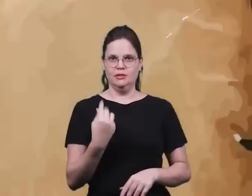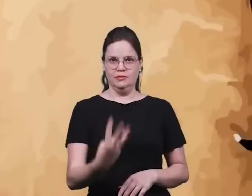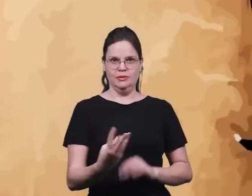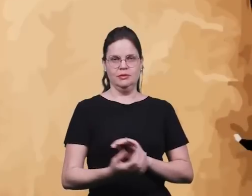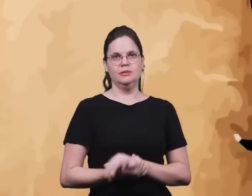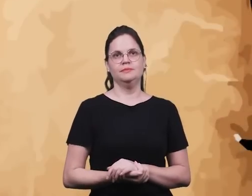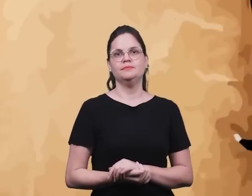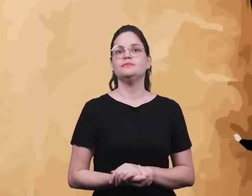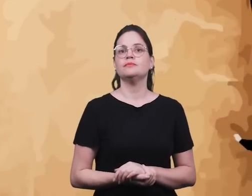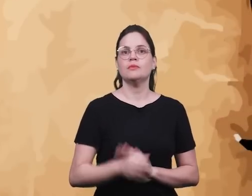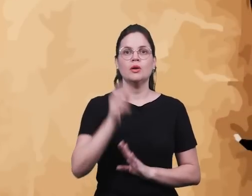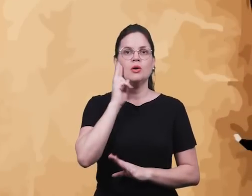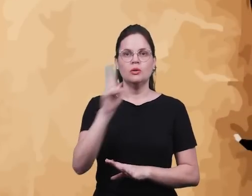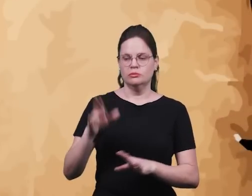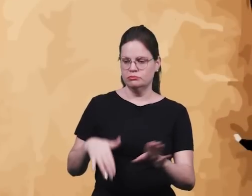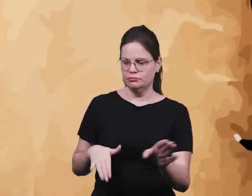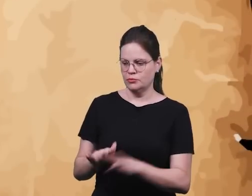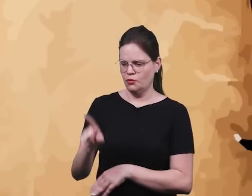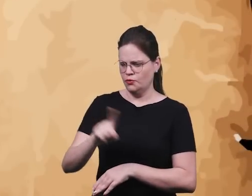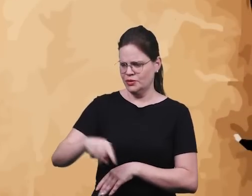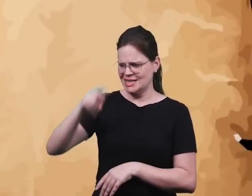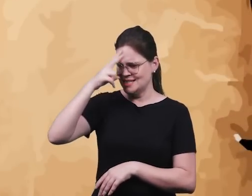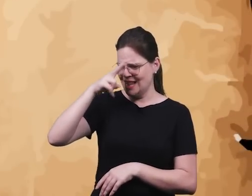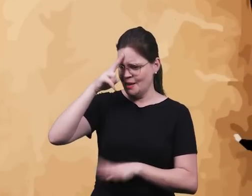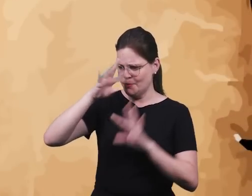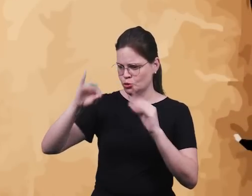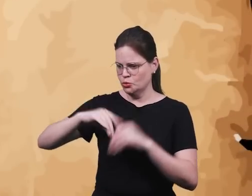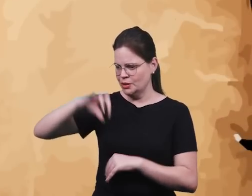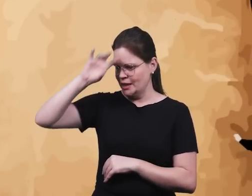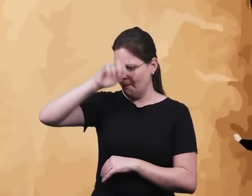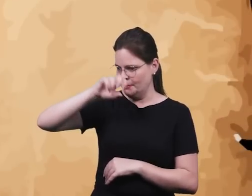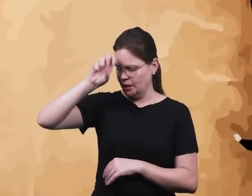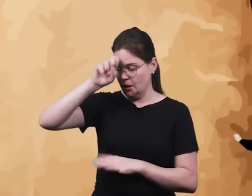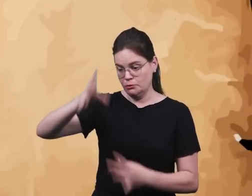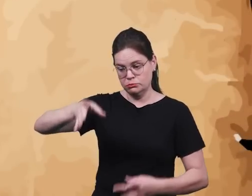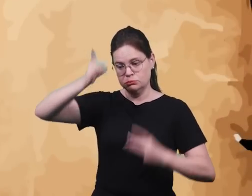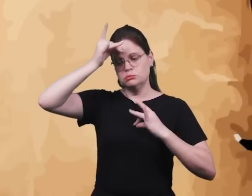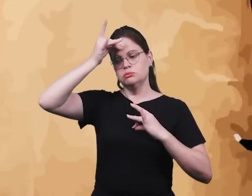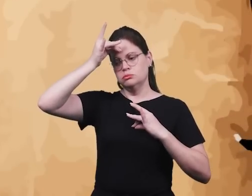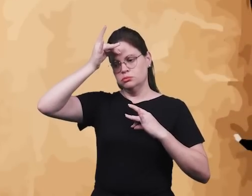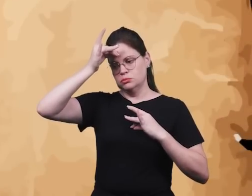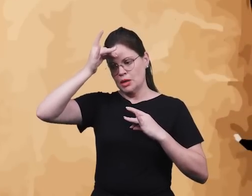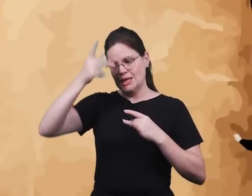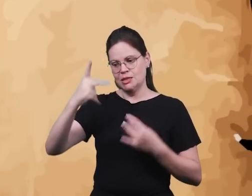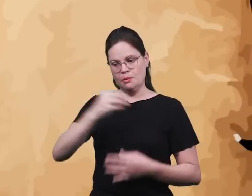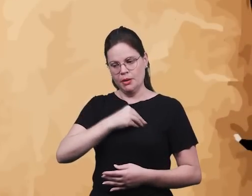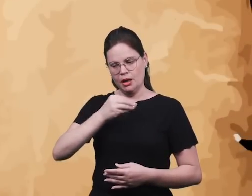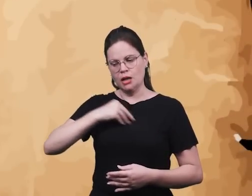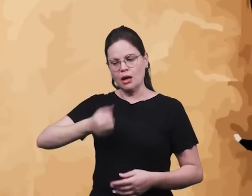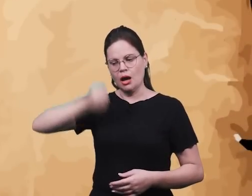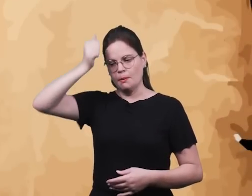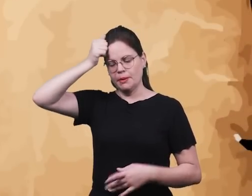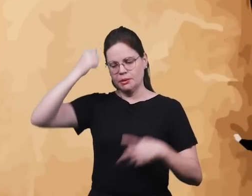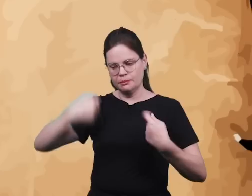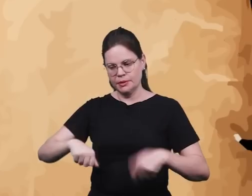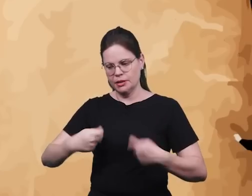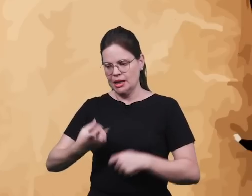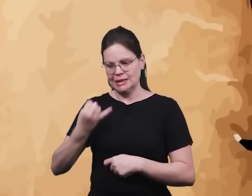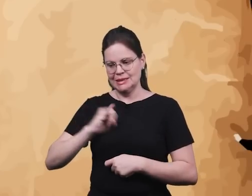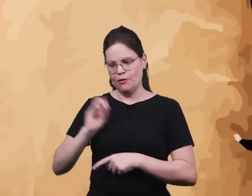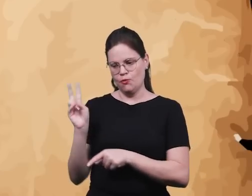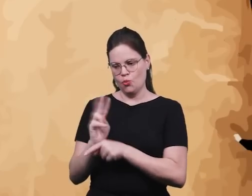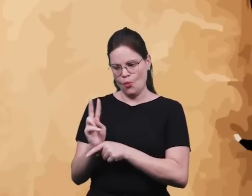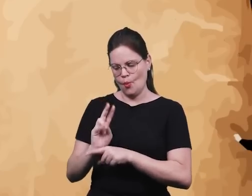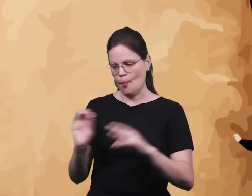que diz assim: lembra-te, pois, do que tens recebido e ouvido, e guarda-o, e arrepende-te. E, se